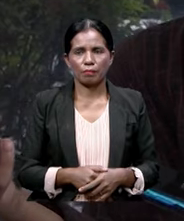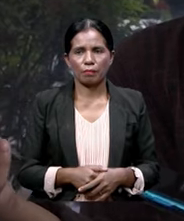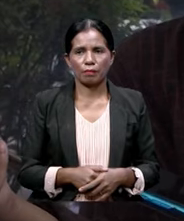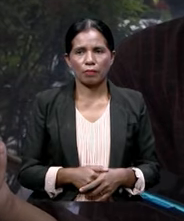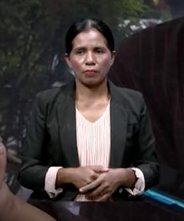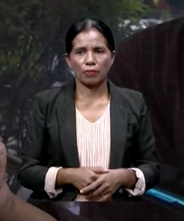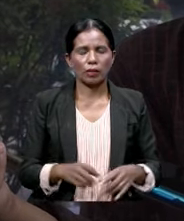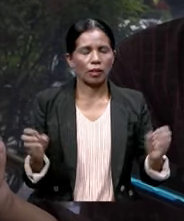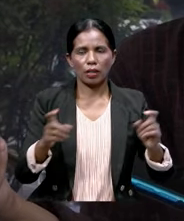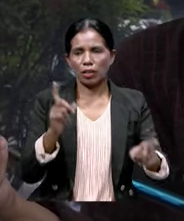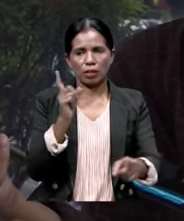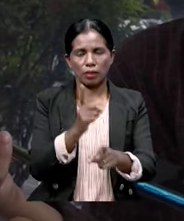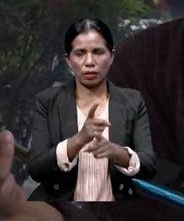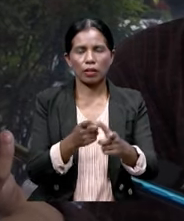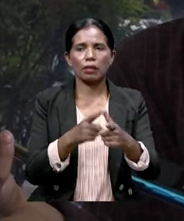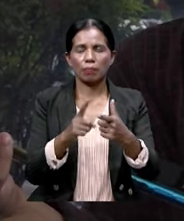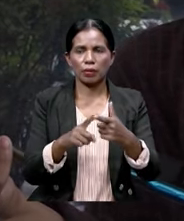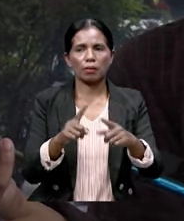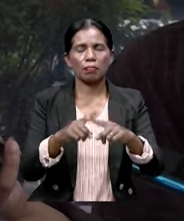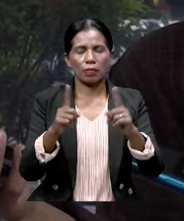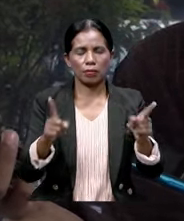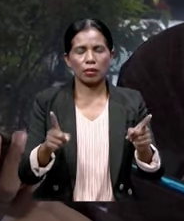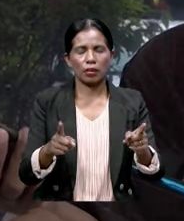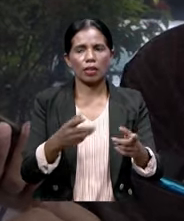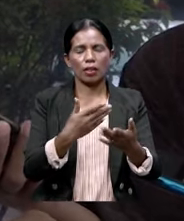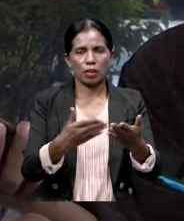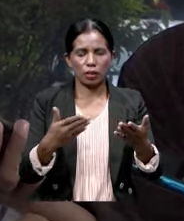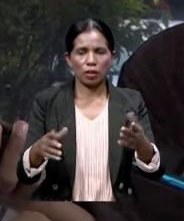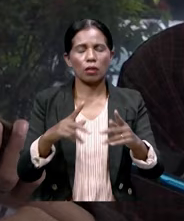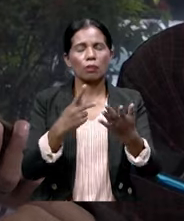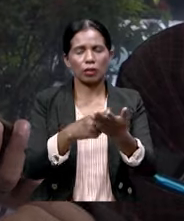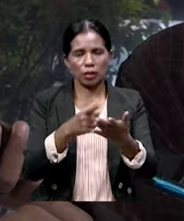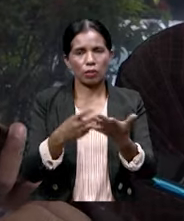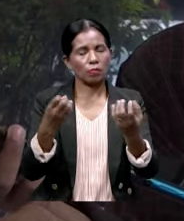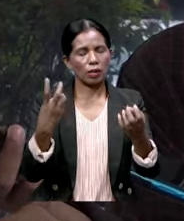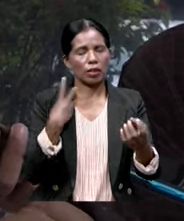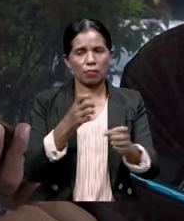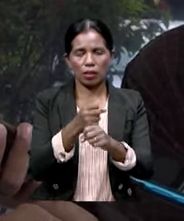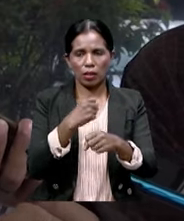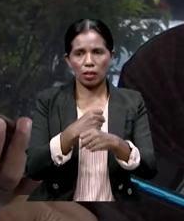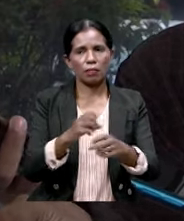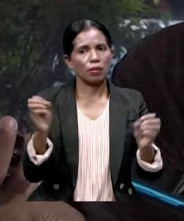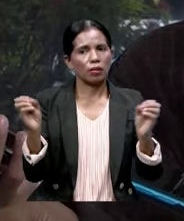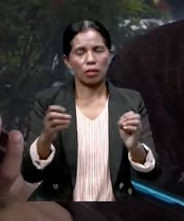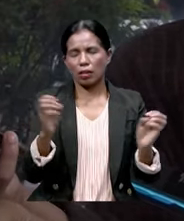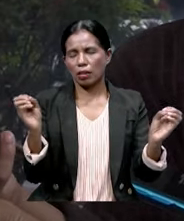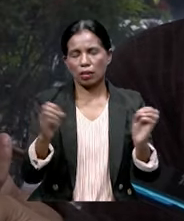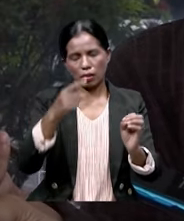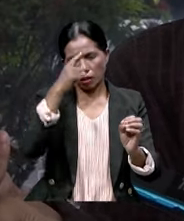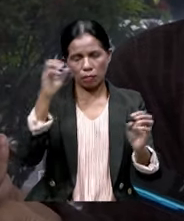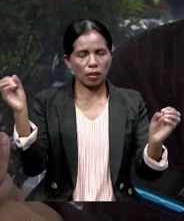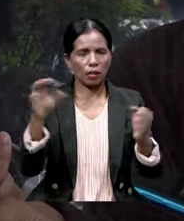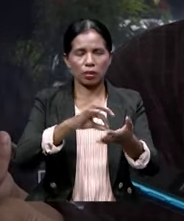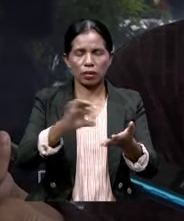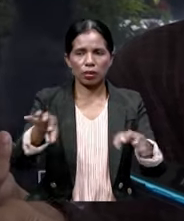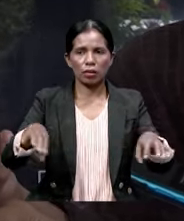Ini lah los. Maybe ya obra barak lao na. Balu lah lao tambah lah ya kontratu. Saya